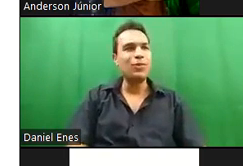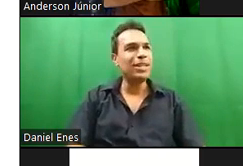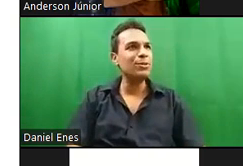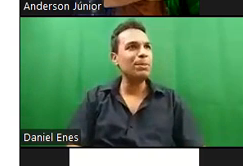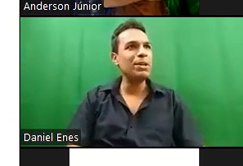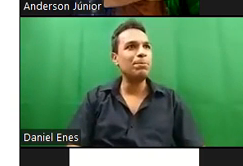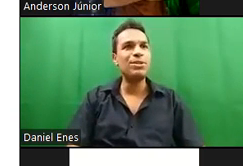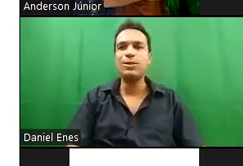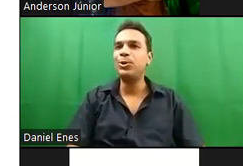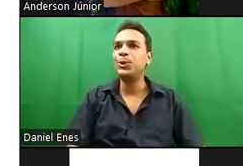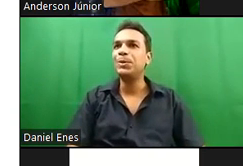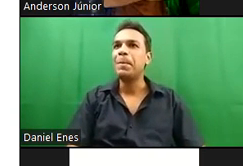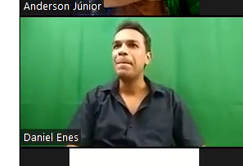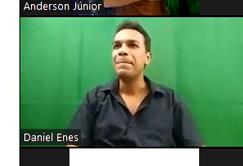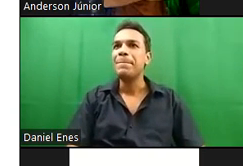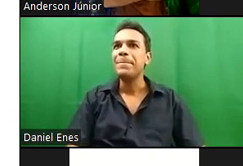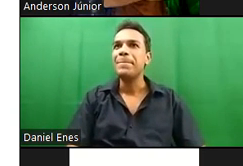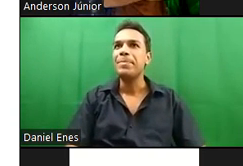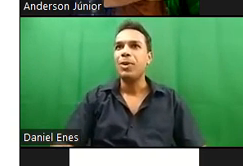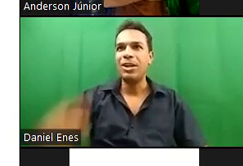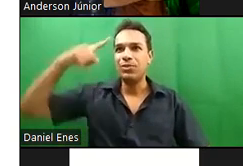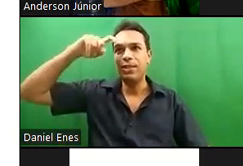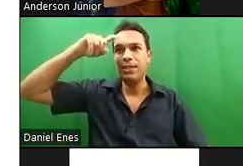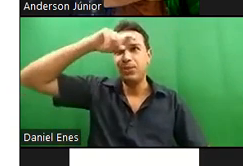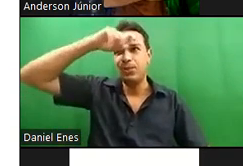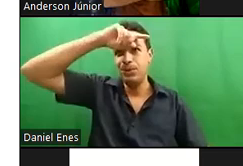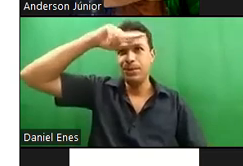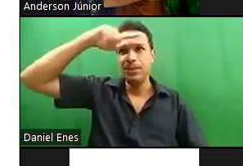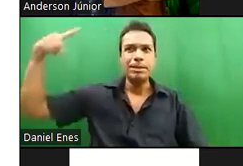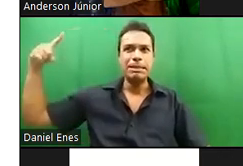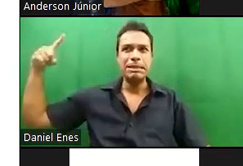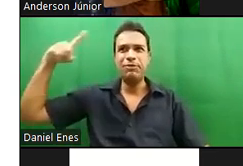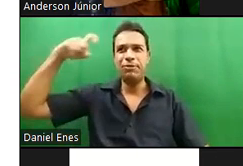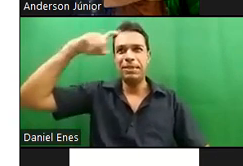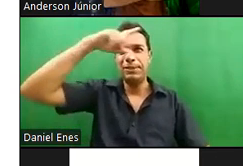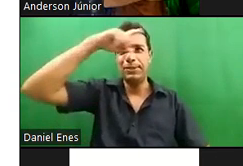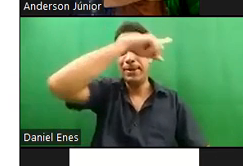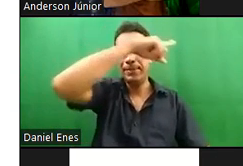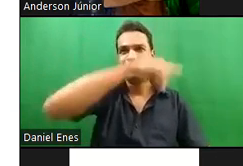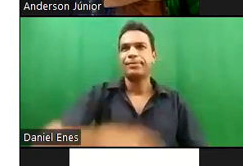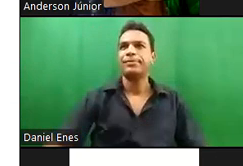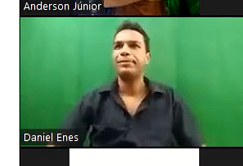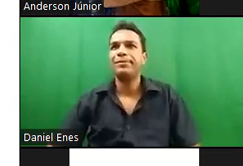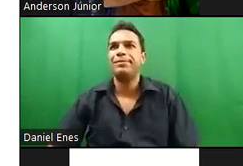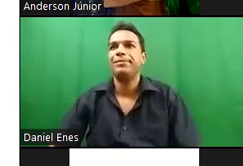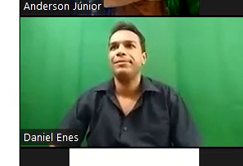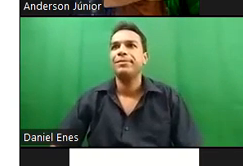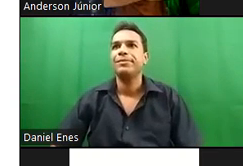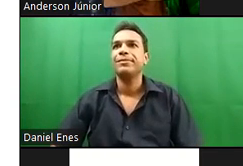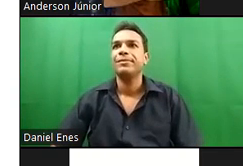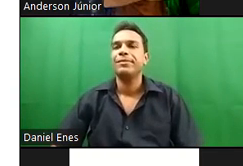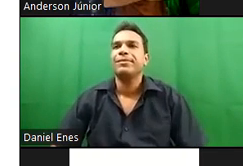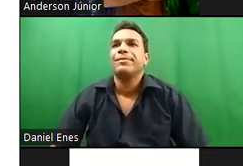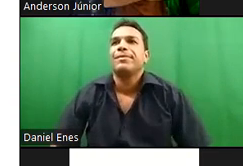Qual foi a diferença do primeiro para o segundo? Ó, difícil e difícil, ó. Um é perto